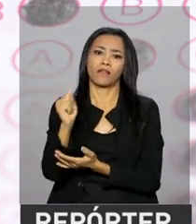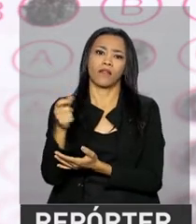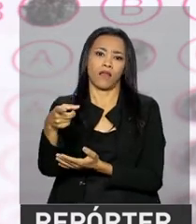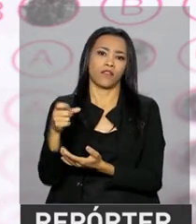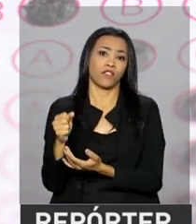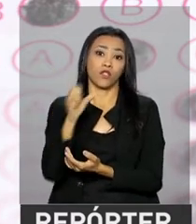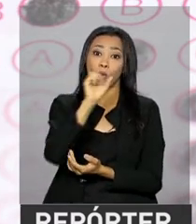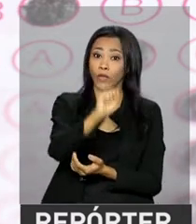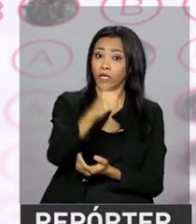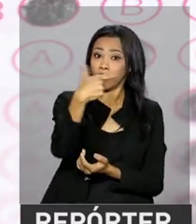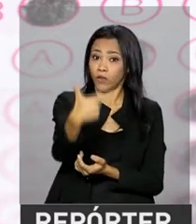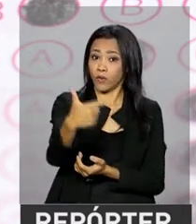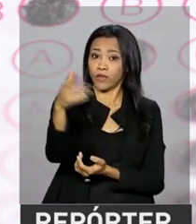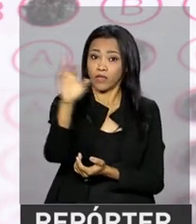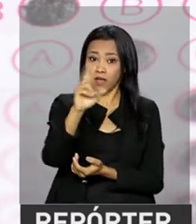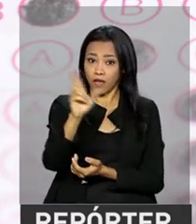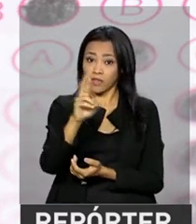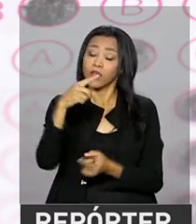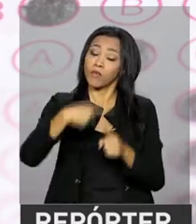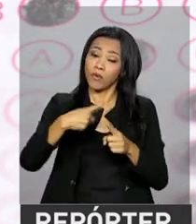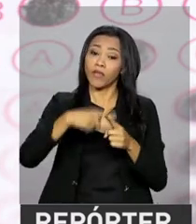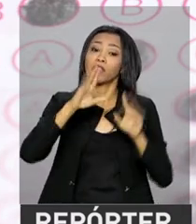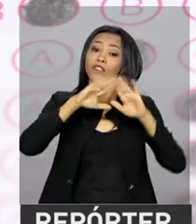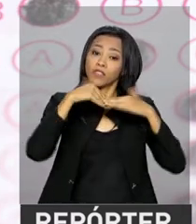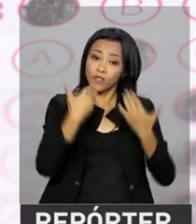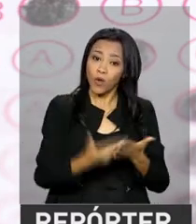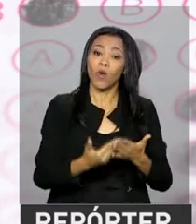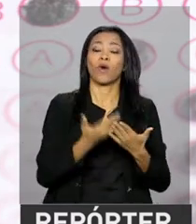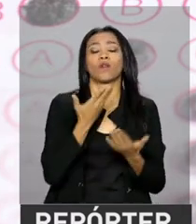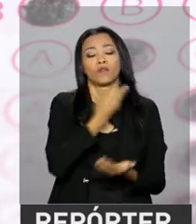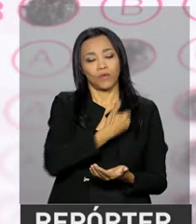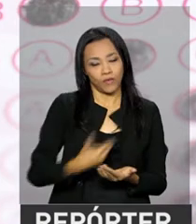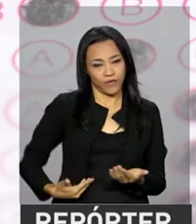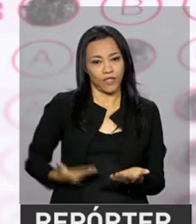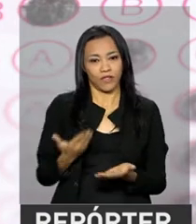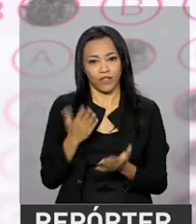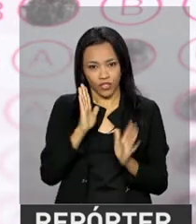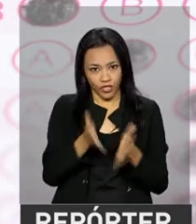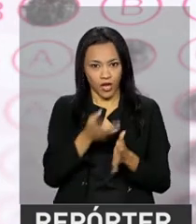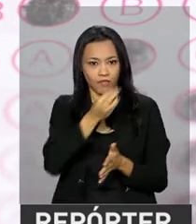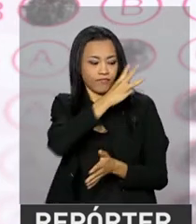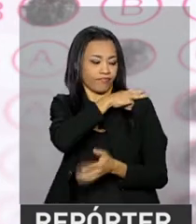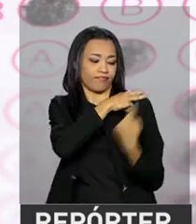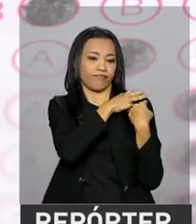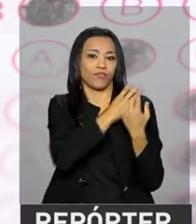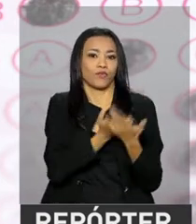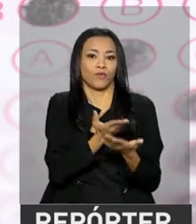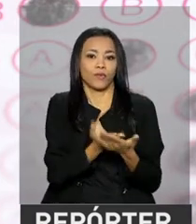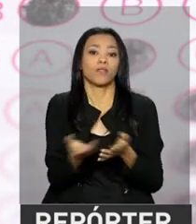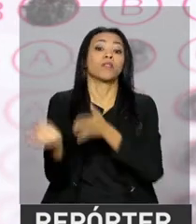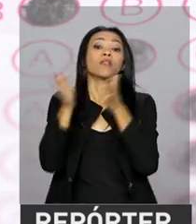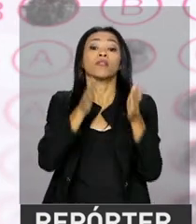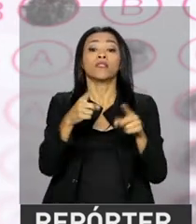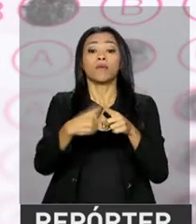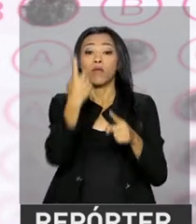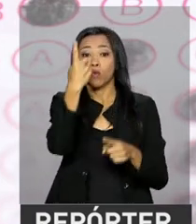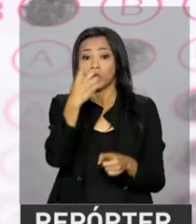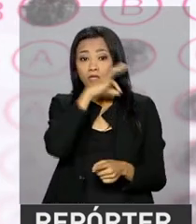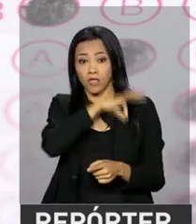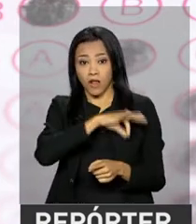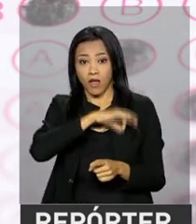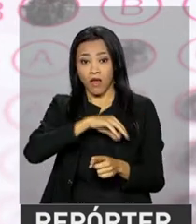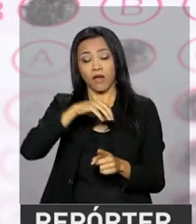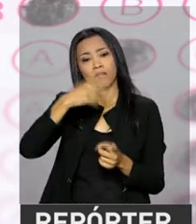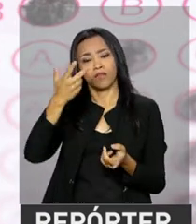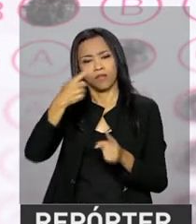por estarem concluído o ensino médio em escolas públicas pertencerem a famílias com renda de até um salário mínimo e meio por pessoa